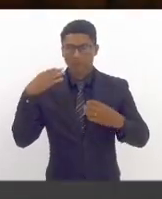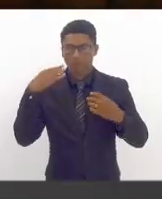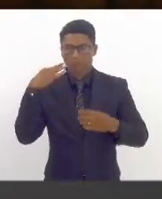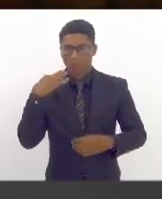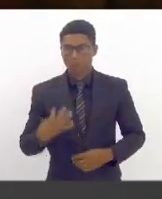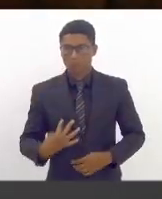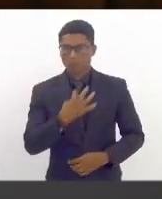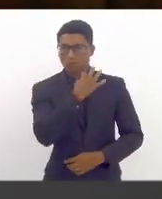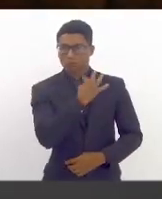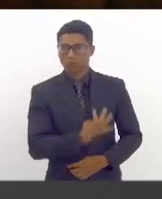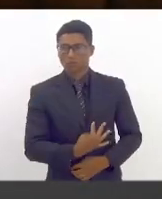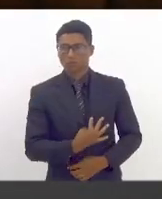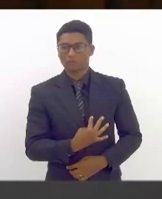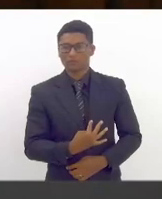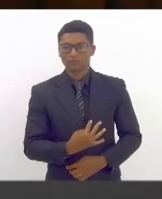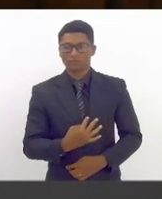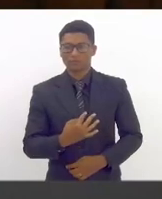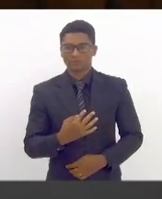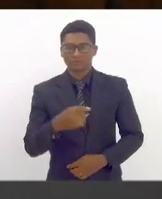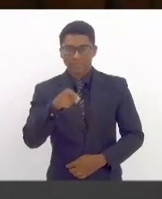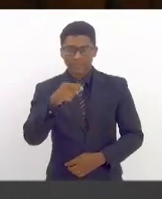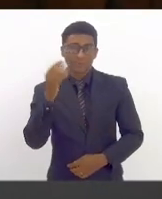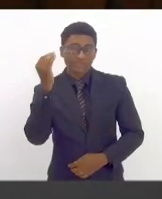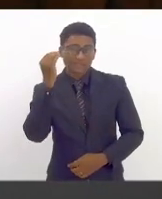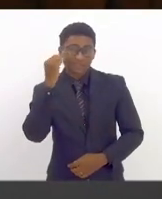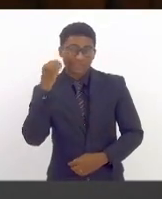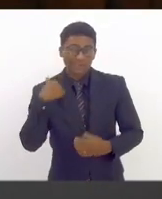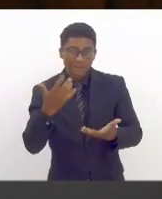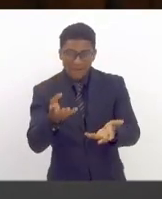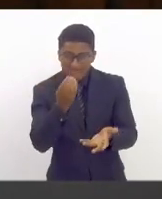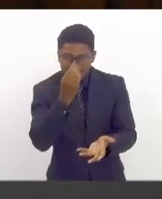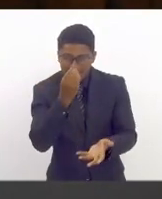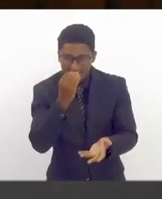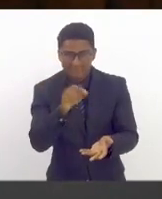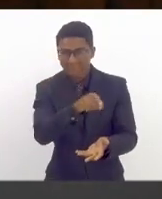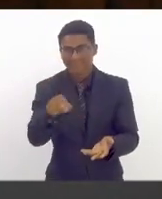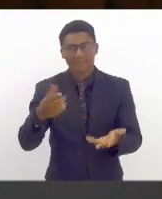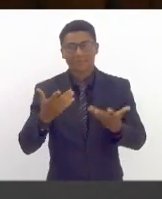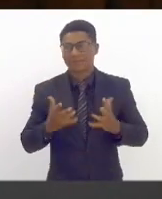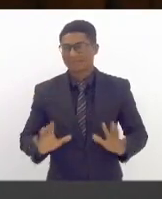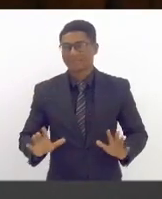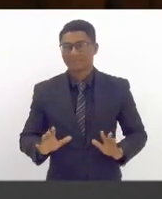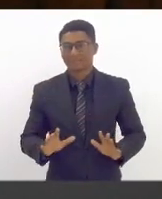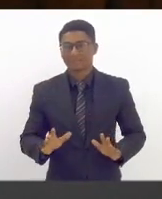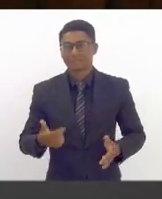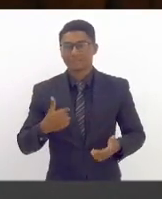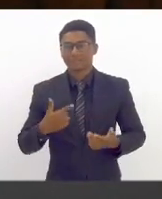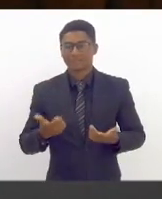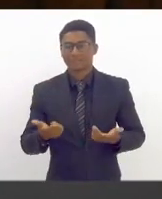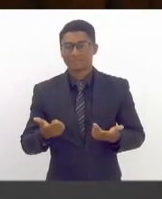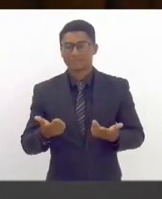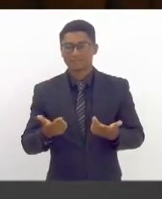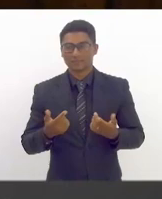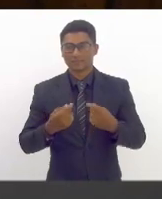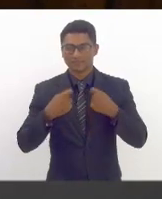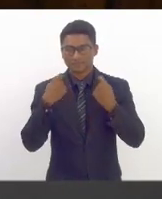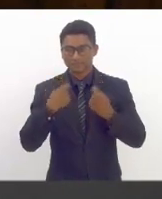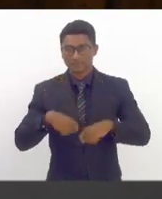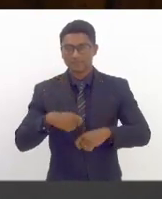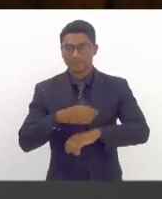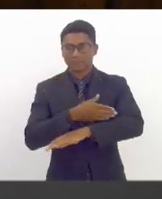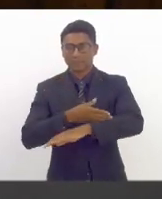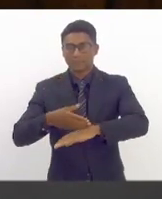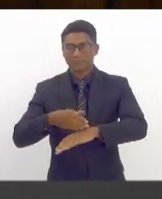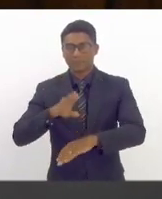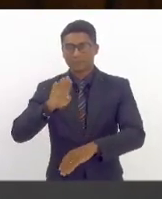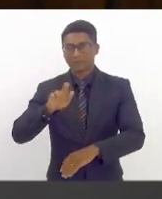parece que eu ia fazer o trio aqui com o pessoal mas não deixaram uma camiseta bege da Hering né da marca Uma